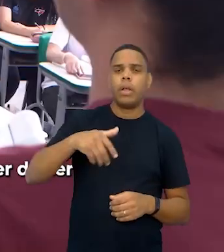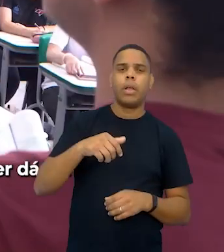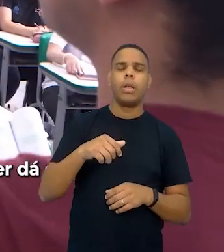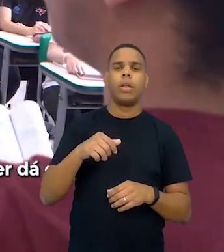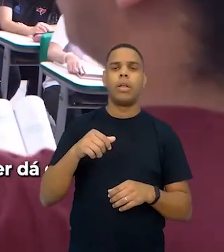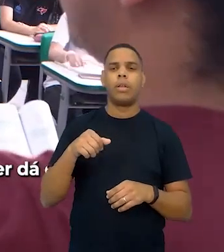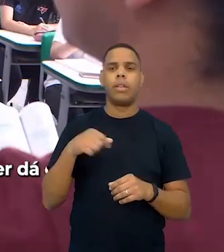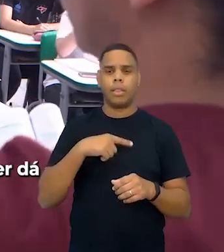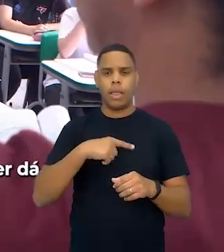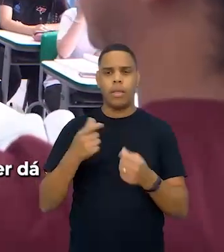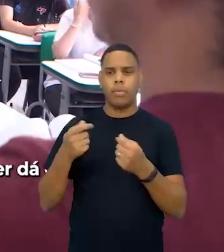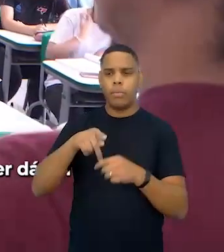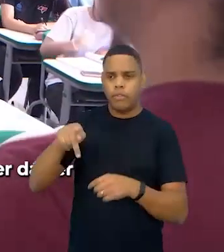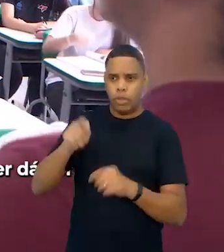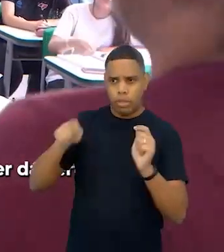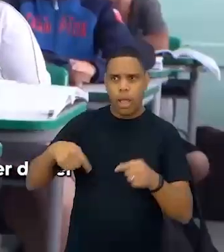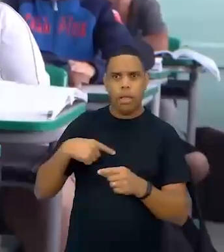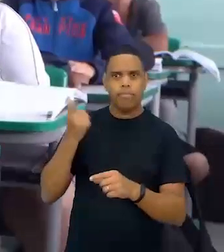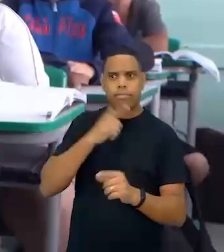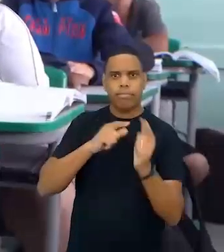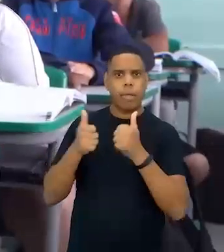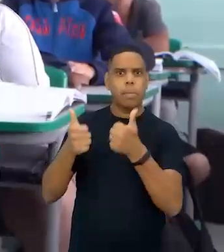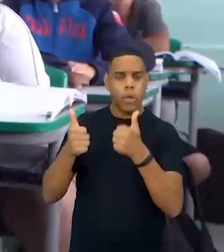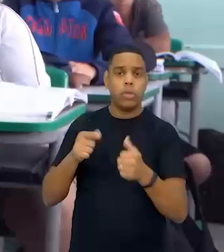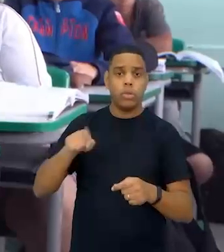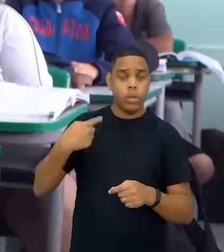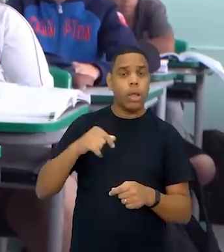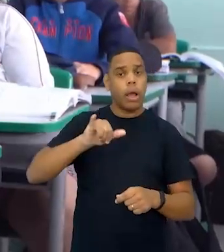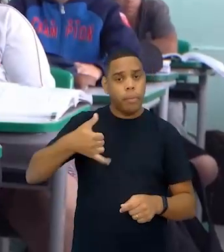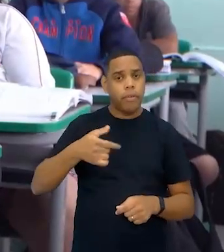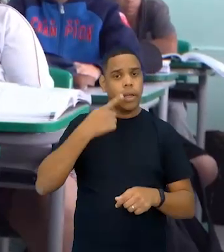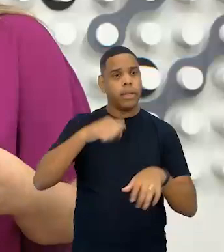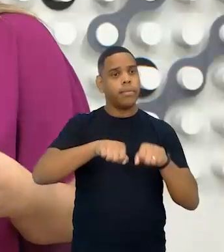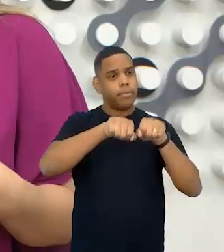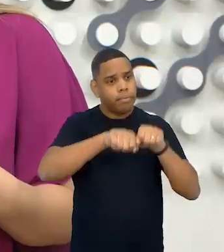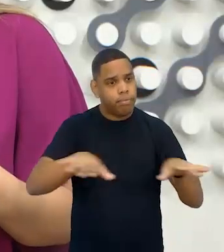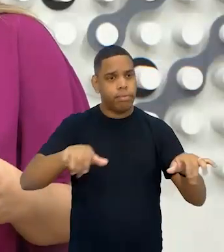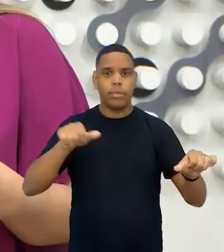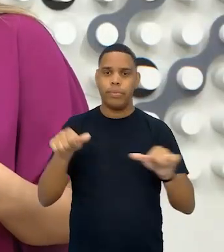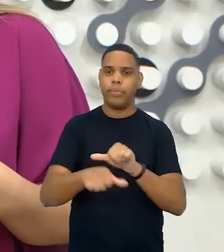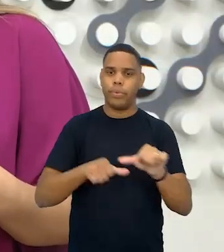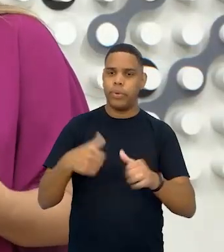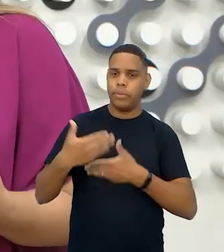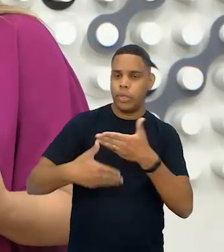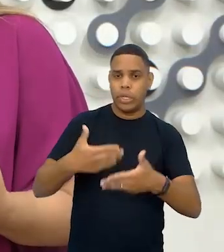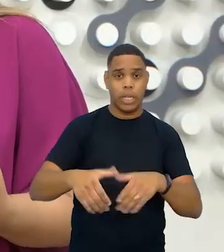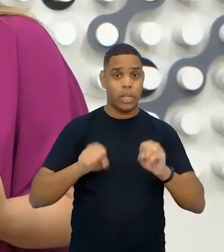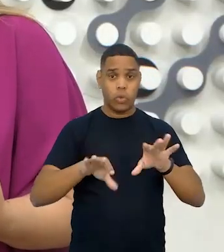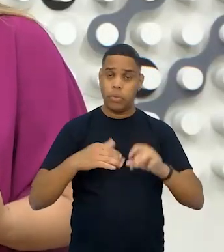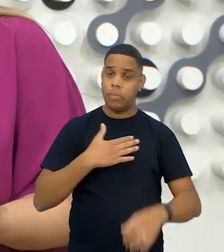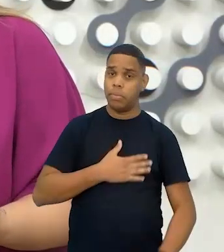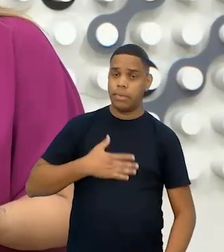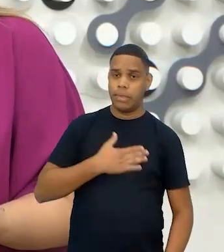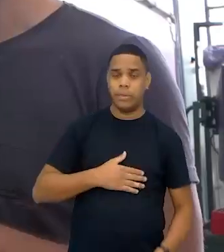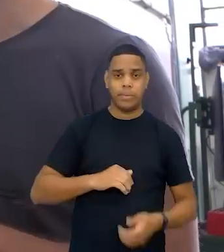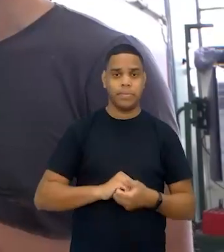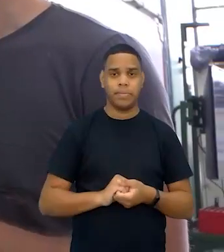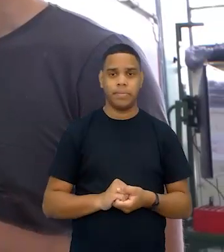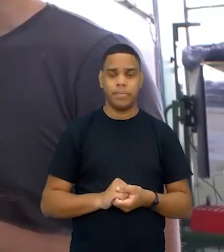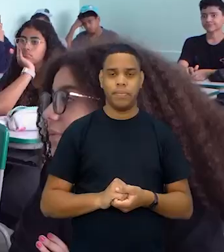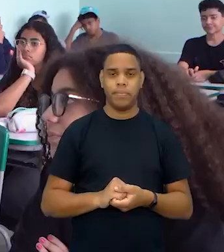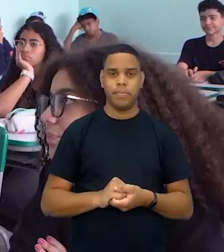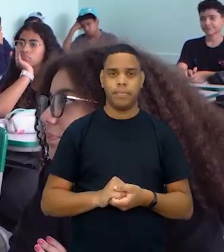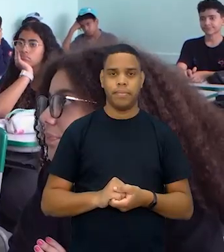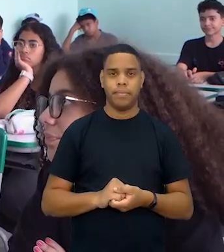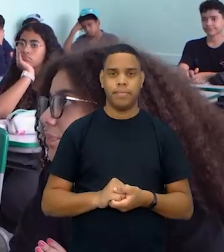super funciona, que super dá certo e que a gente pode também transformar aquele processo educativo em um processo prazeroso.